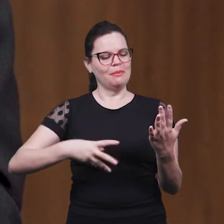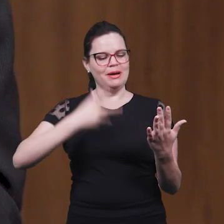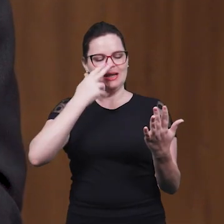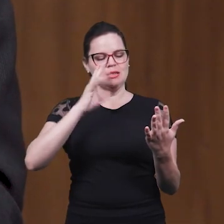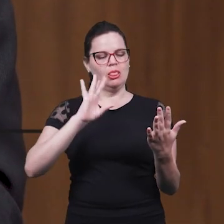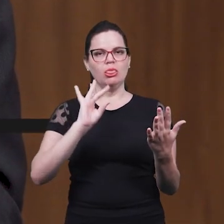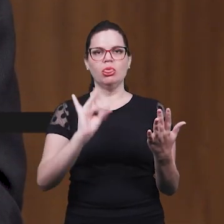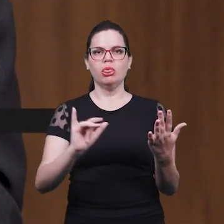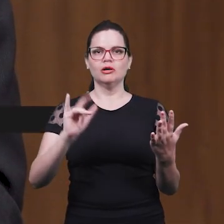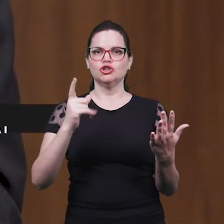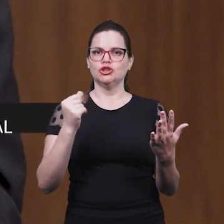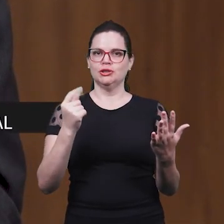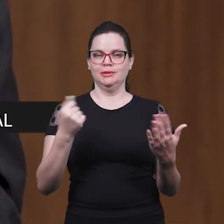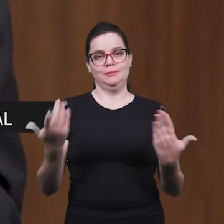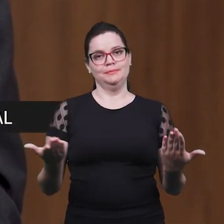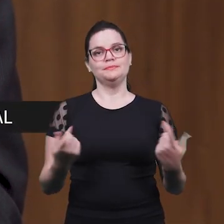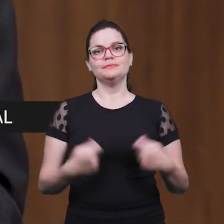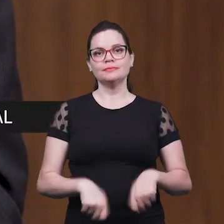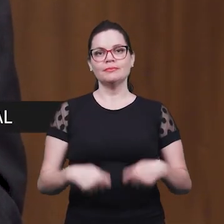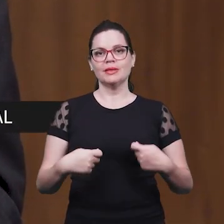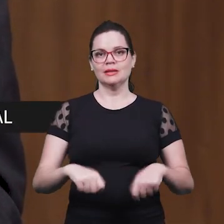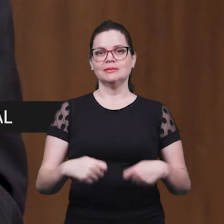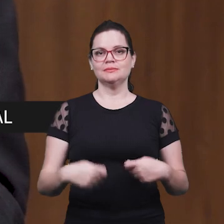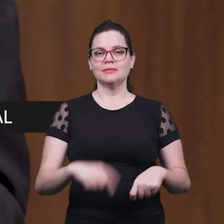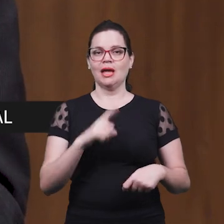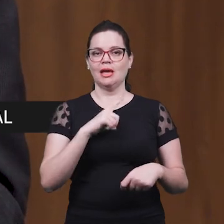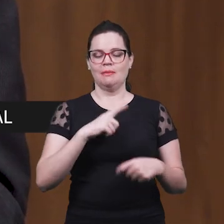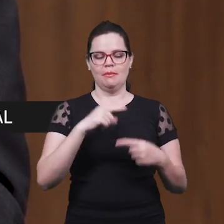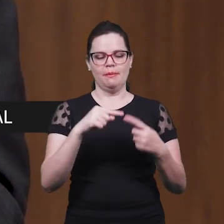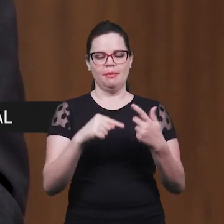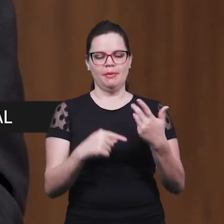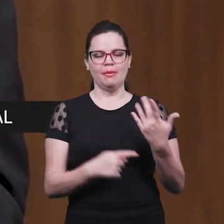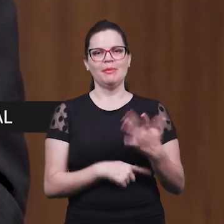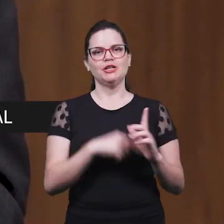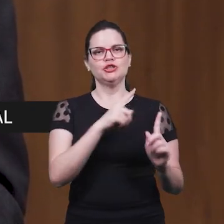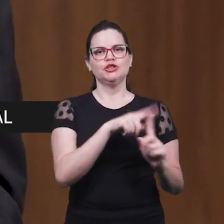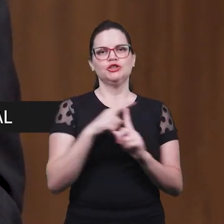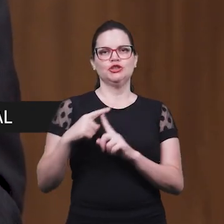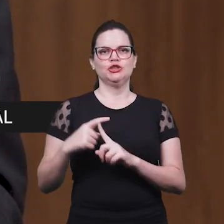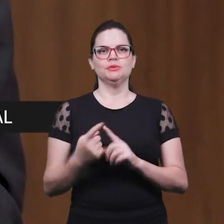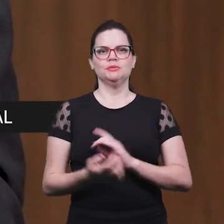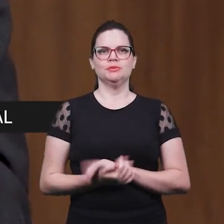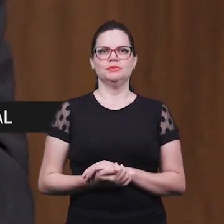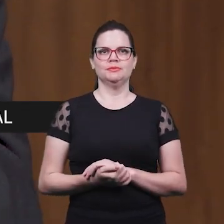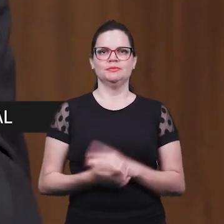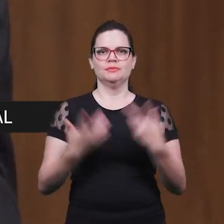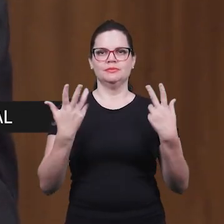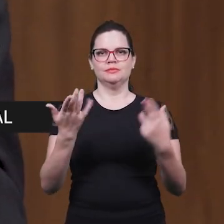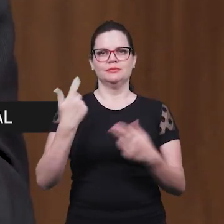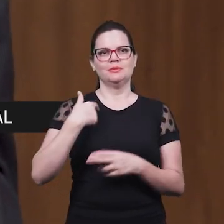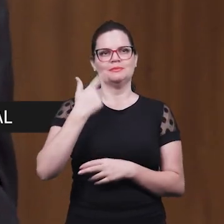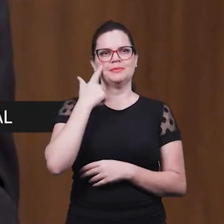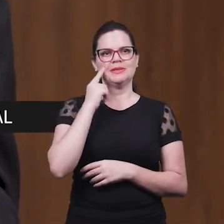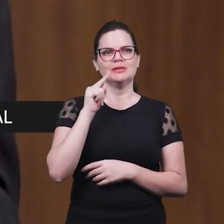Existem várias formas, né, pensando como você menciona, bolo, né, pensando